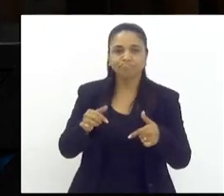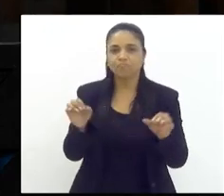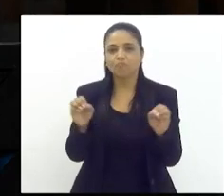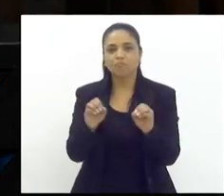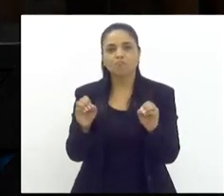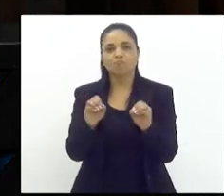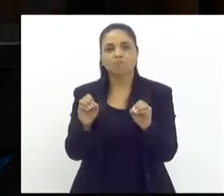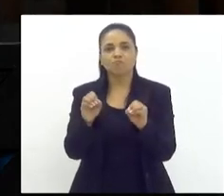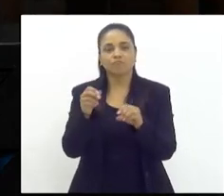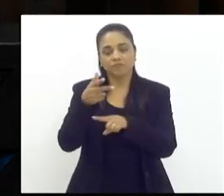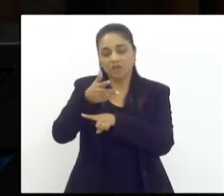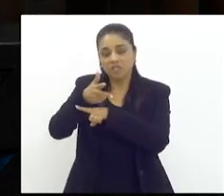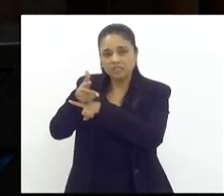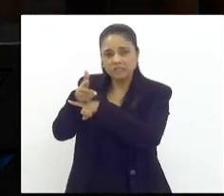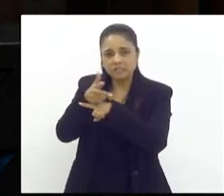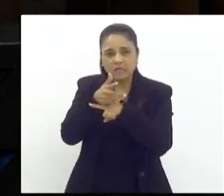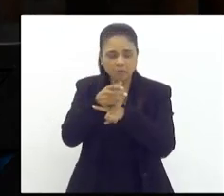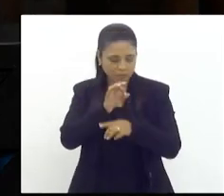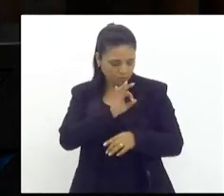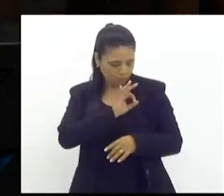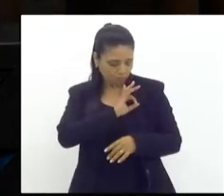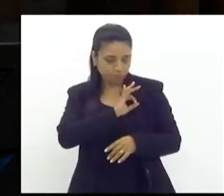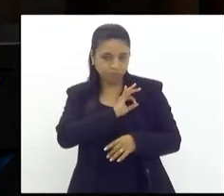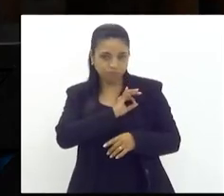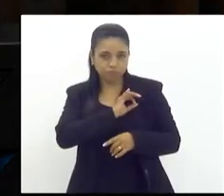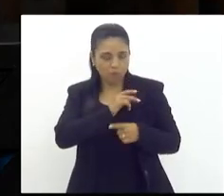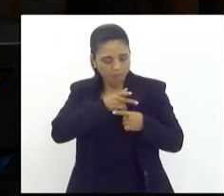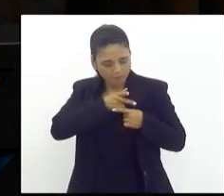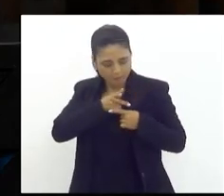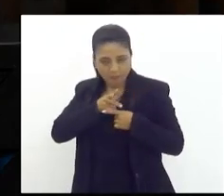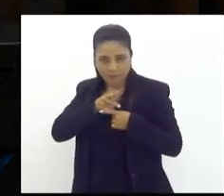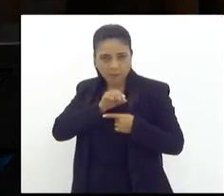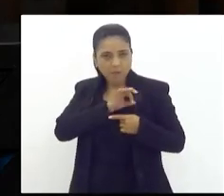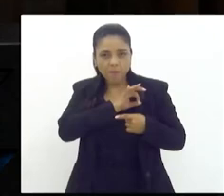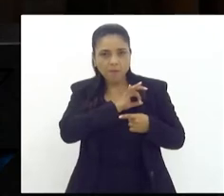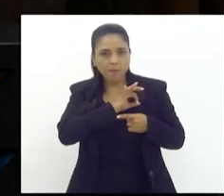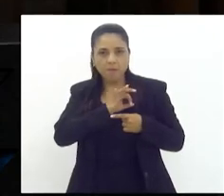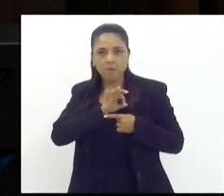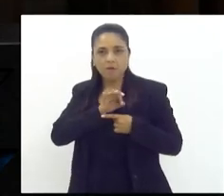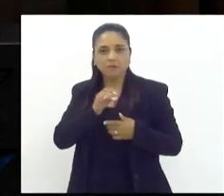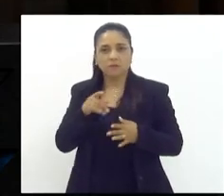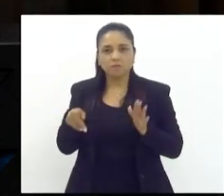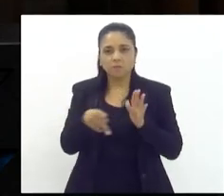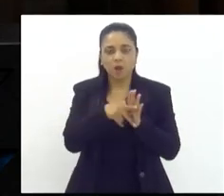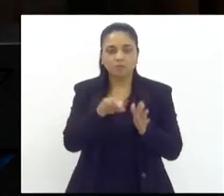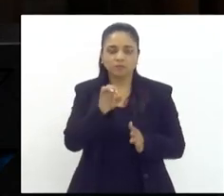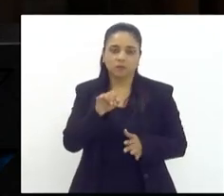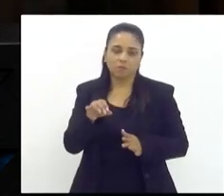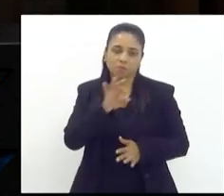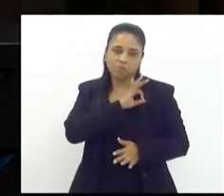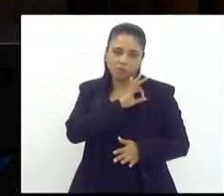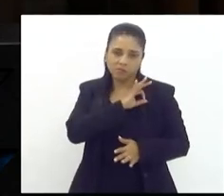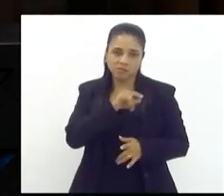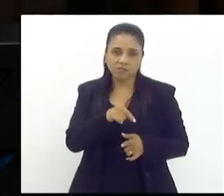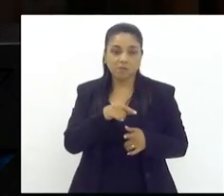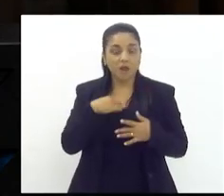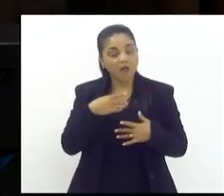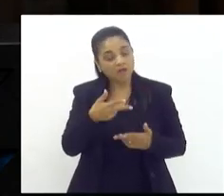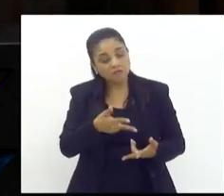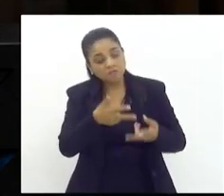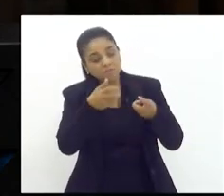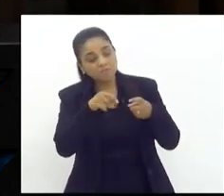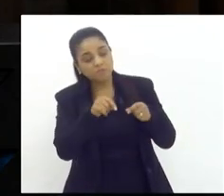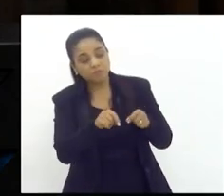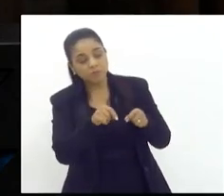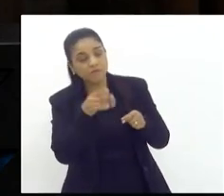as câmeras nos uniformes dos policiais para que sim a gente tivesse acesso a imagens